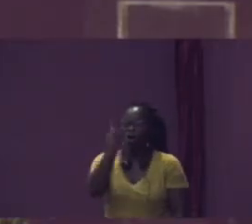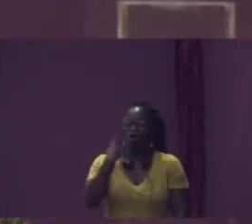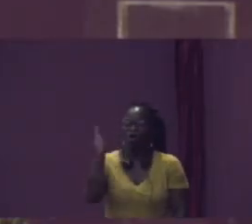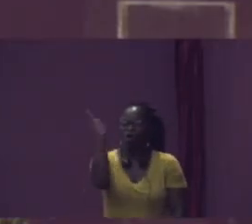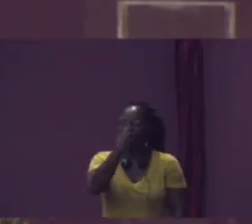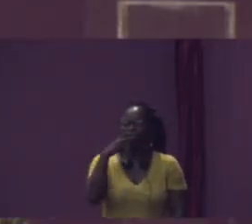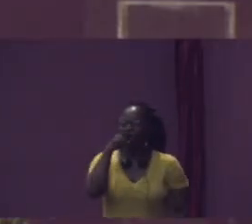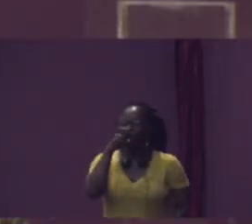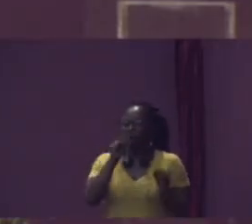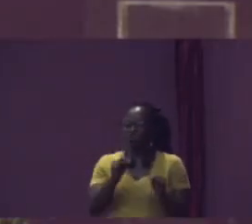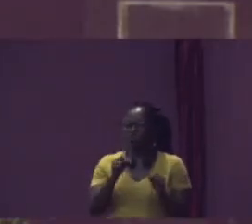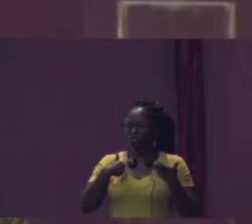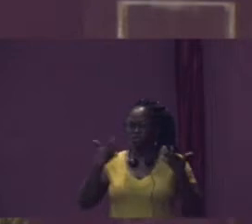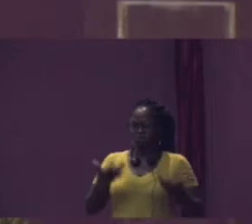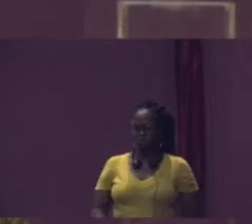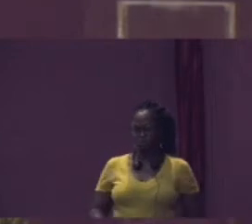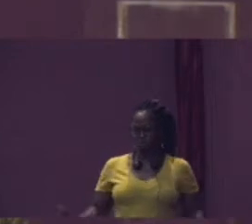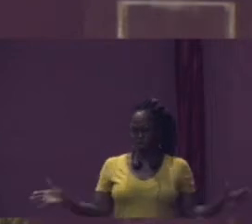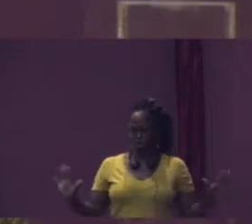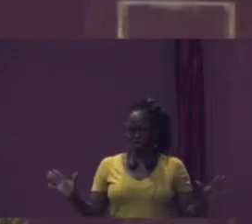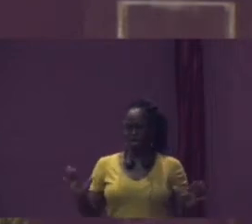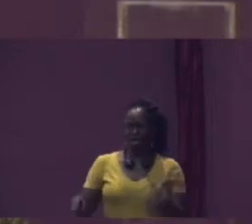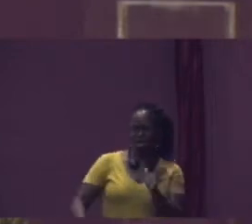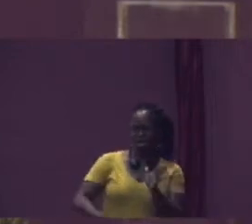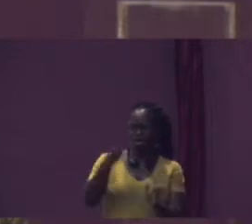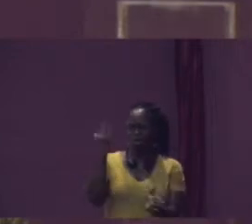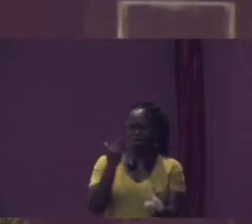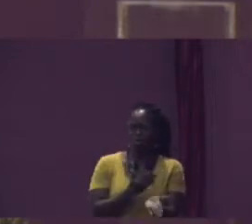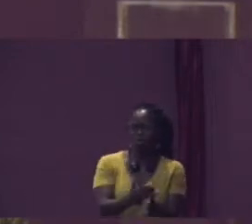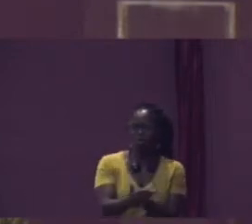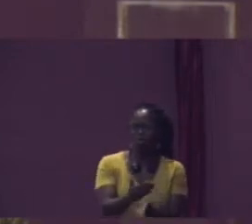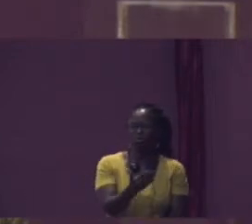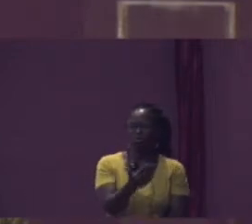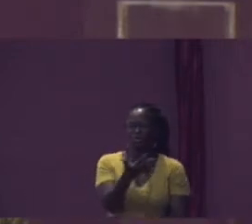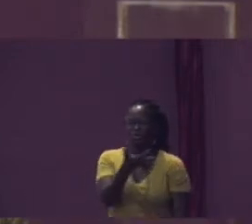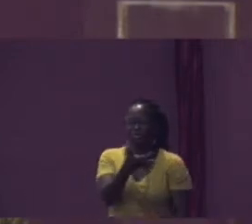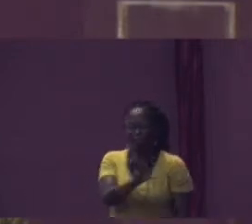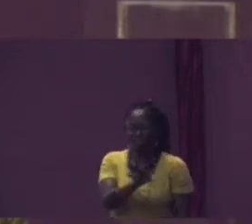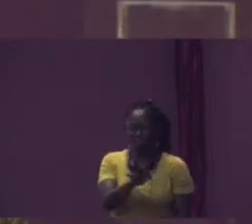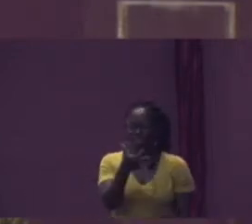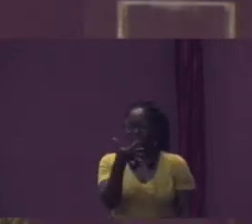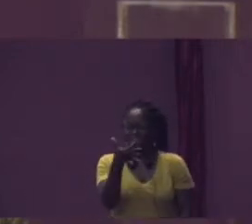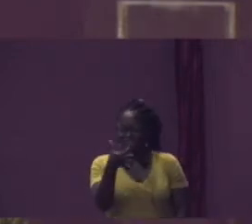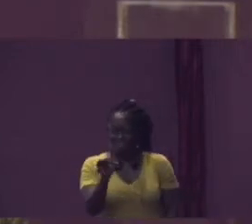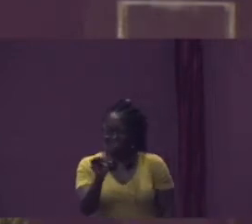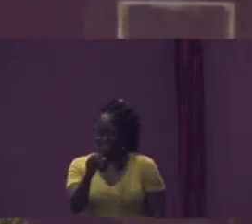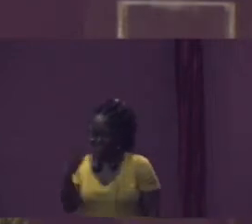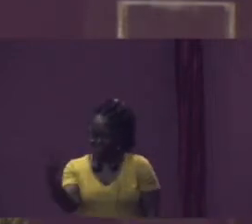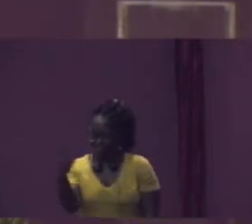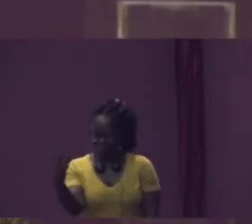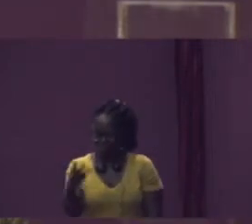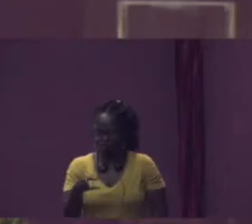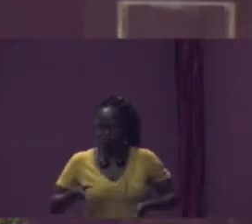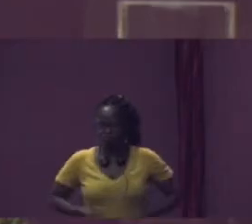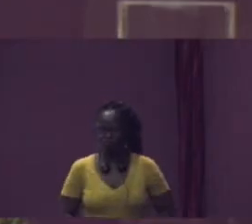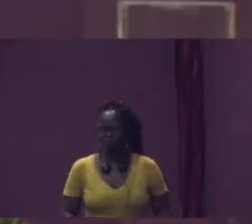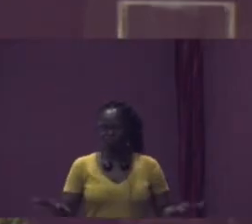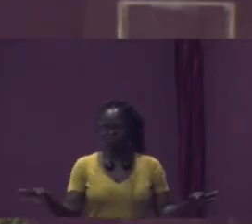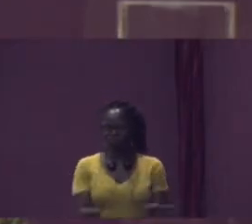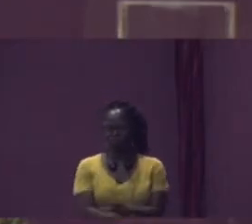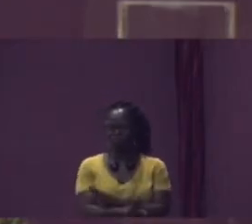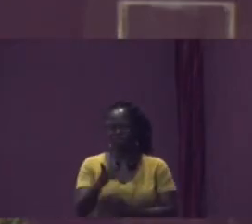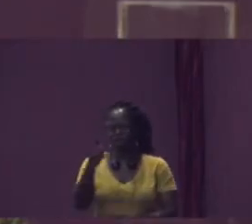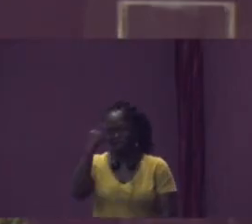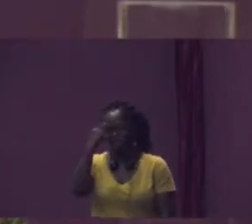tal. Estou fora. A minha cirurgia começou às 10 e às 10h33 ela nasceu. Então, para além só dessa ideia